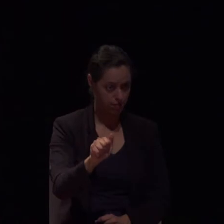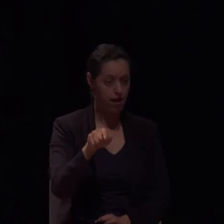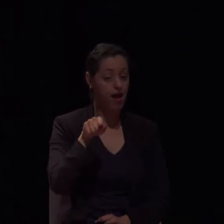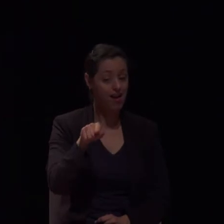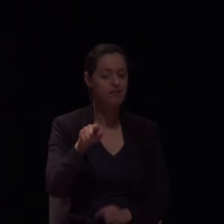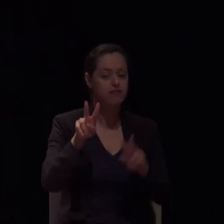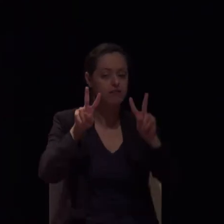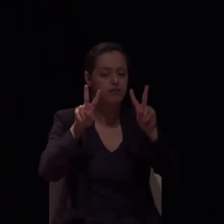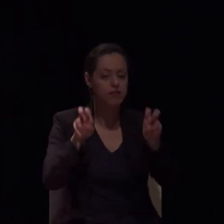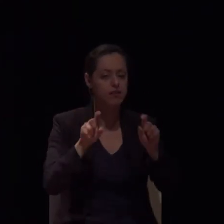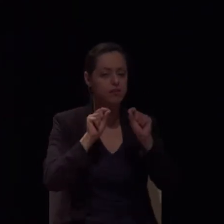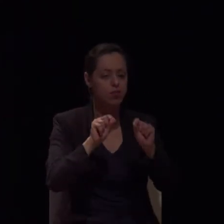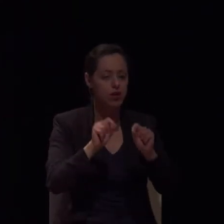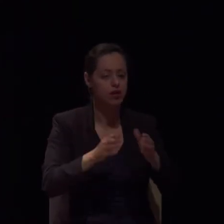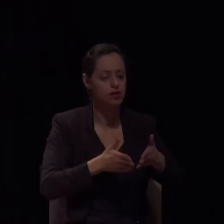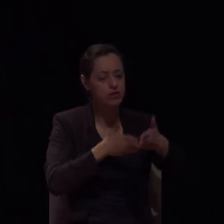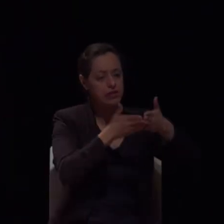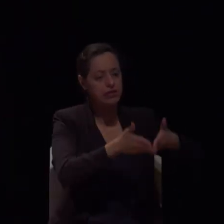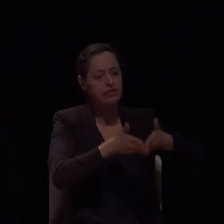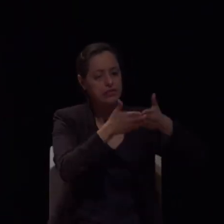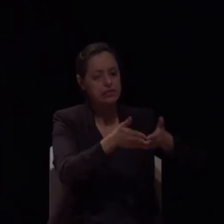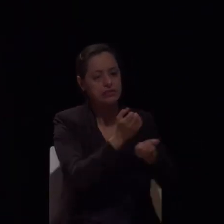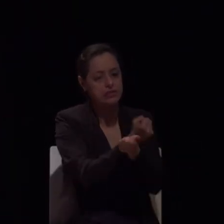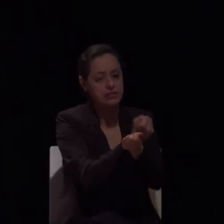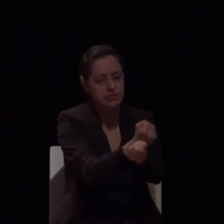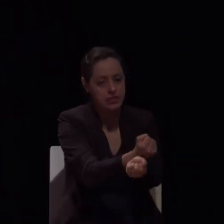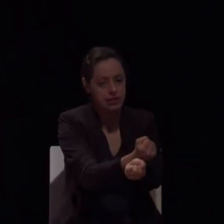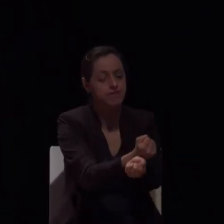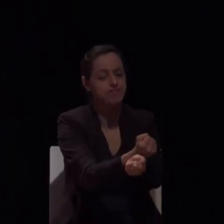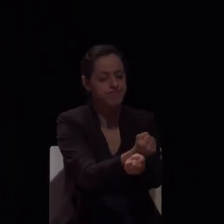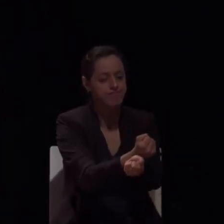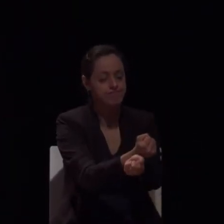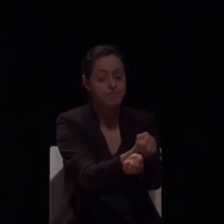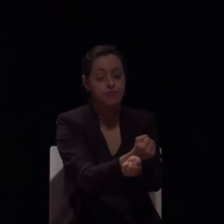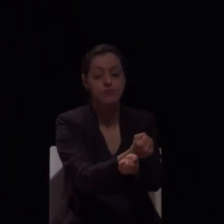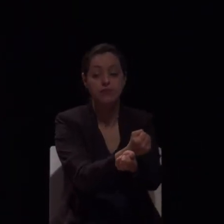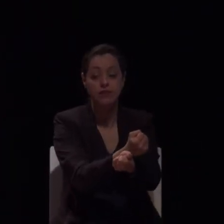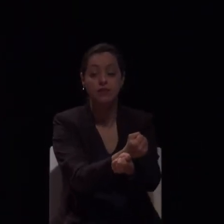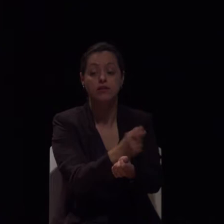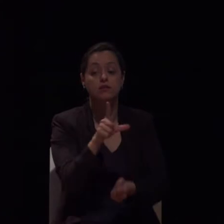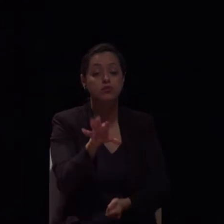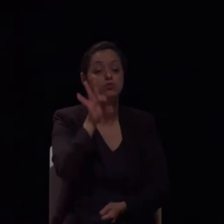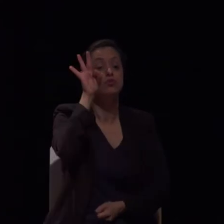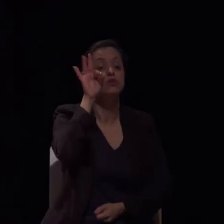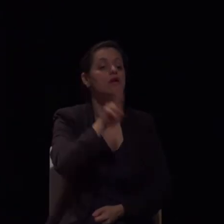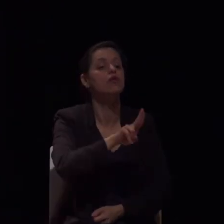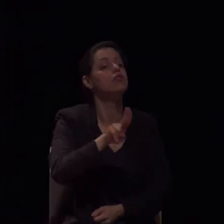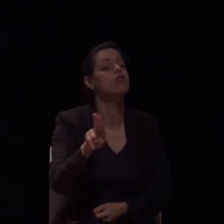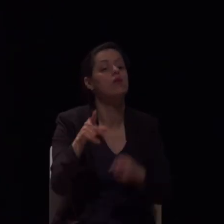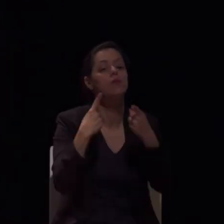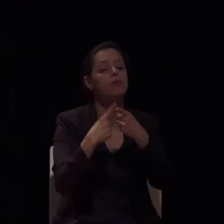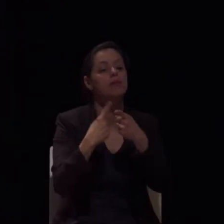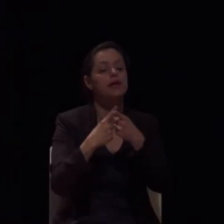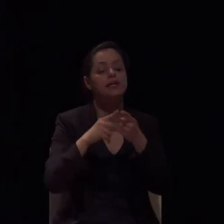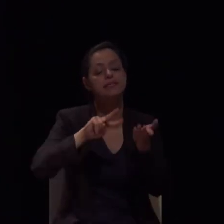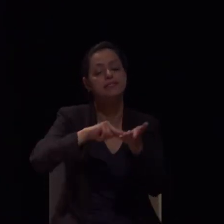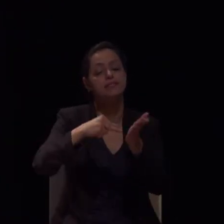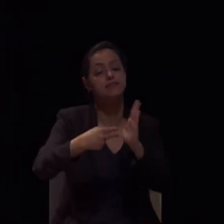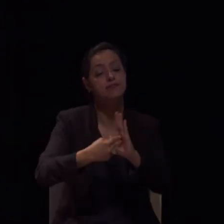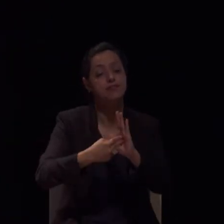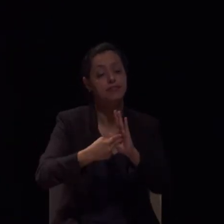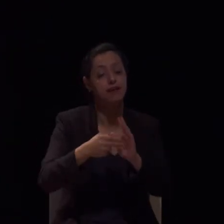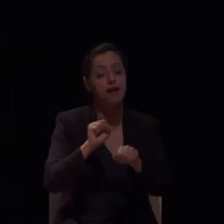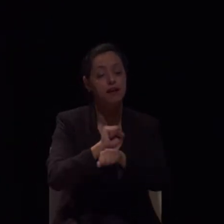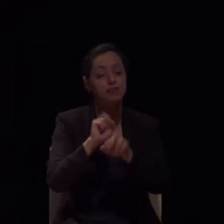conectado com isso mesmo que às vezes a gente não reconheça e a gente escolheu esse nome porque ele quer dizer a esperança ea gente